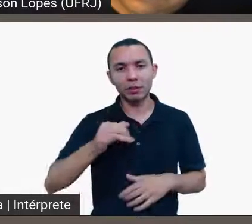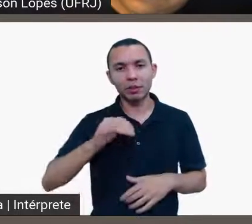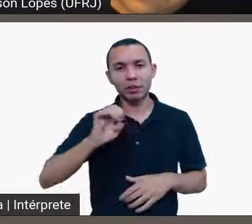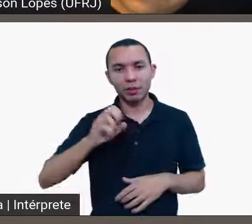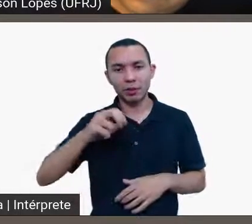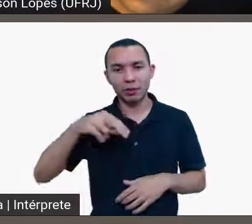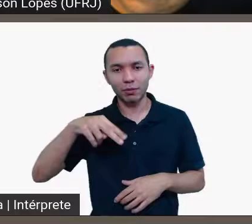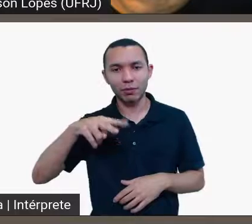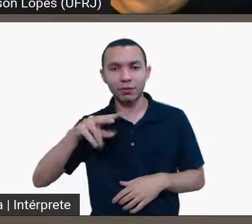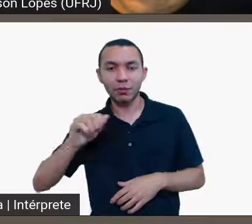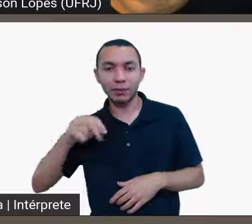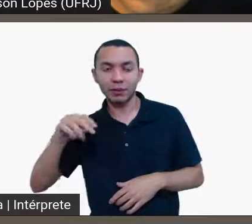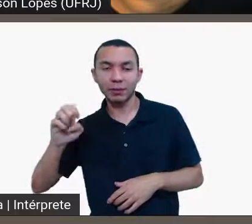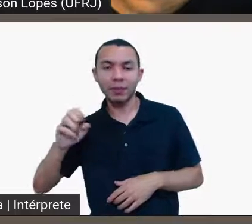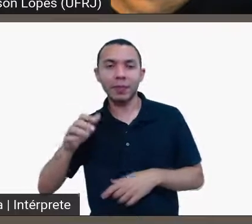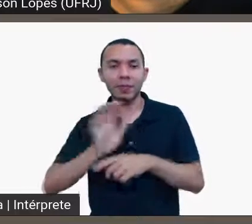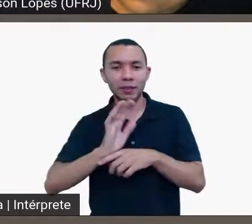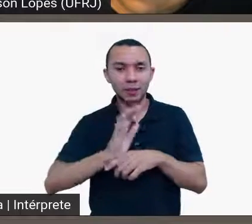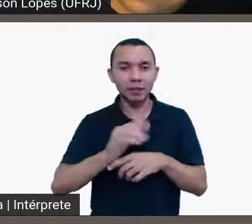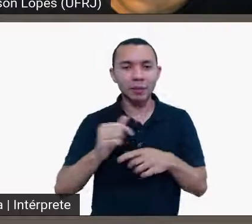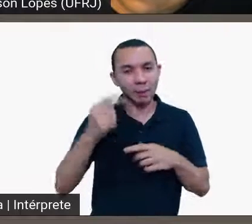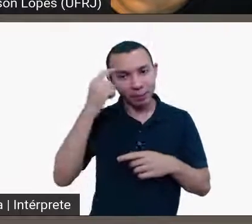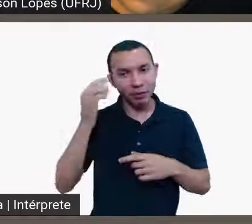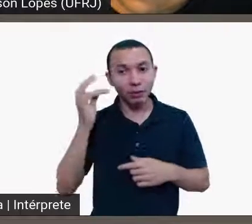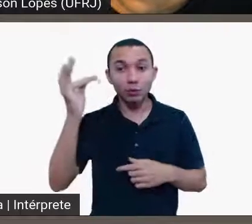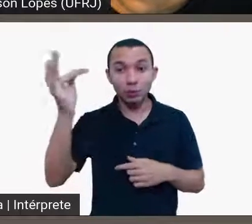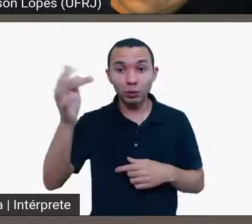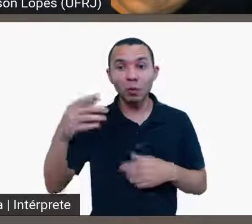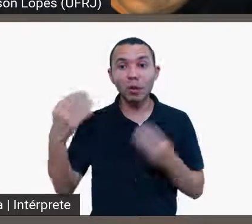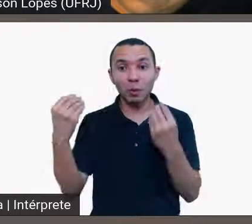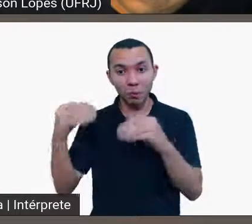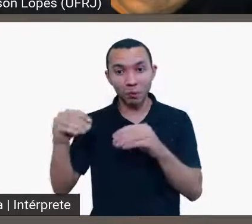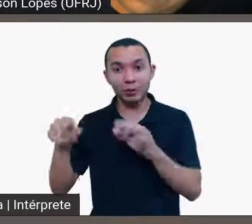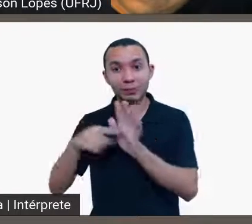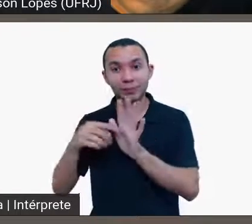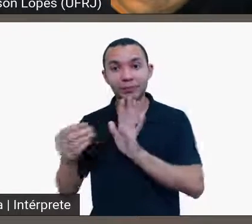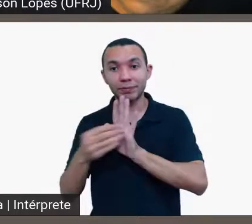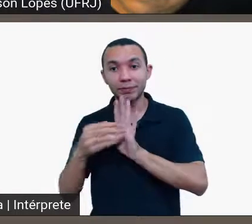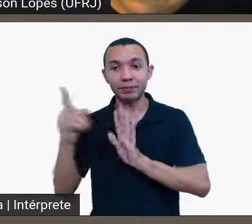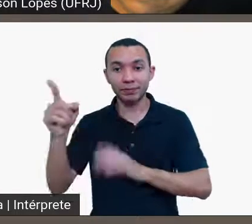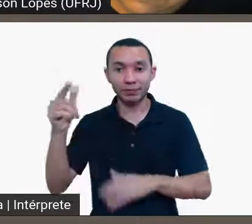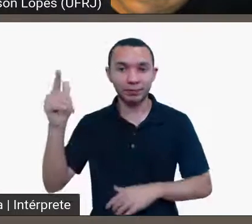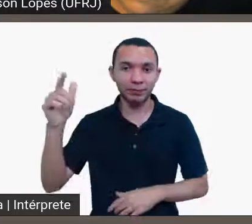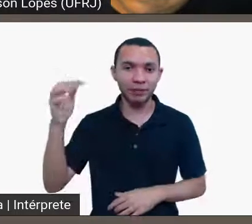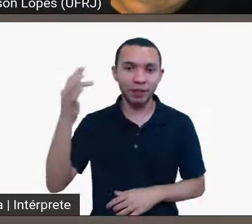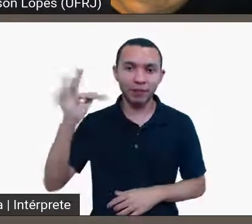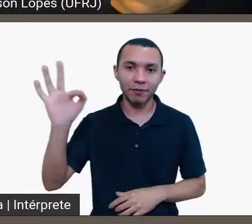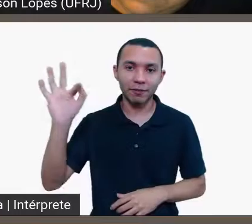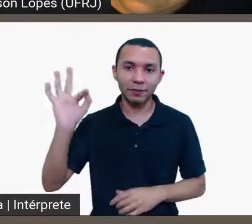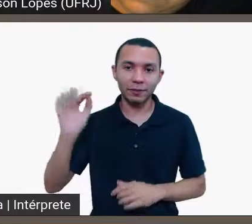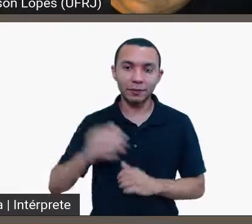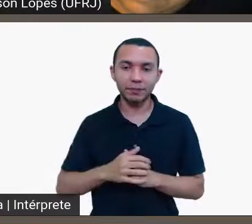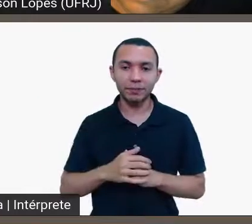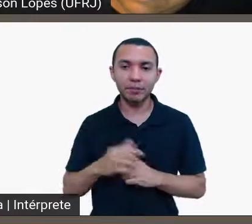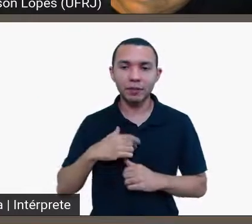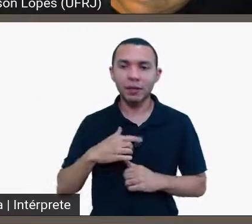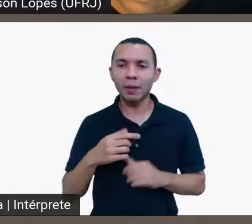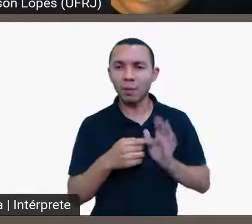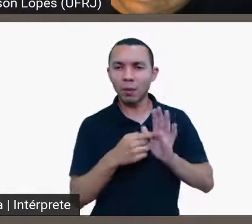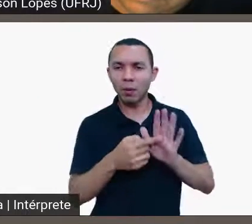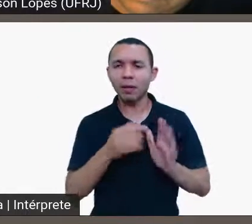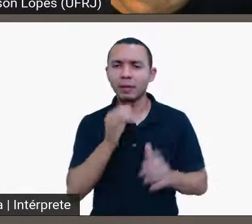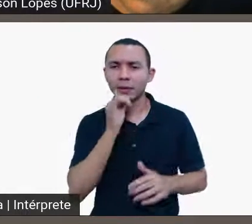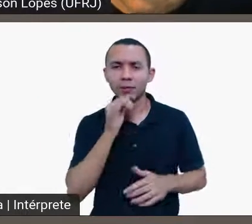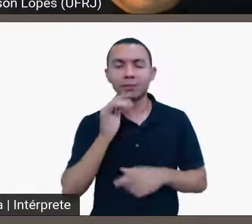Cinema e Fotografia Futurista, que foi publicado na França, e ele, ao elencar exemplos de filmes que poderiam estar